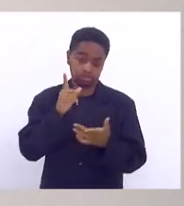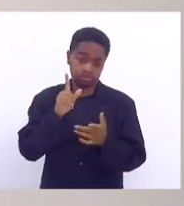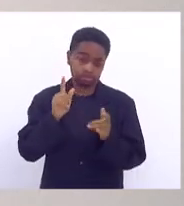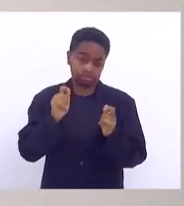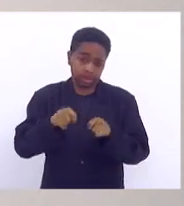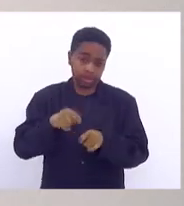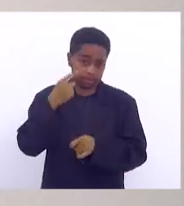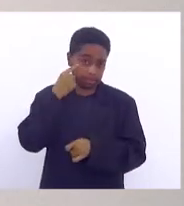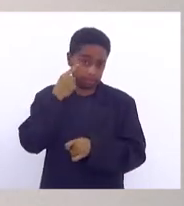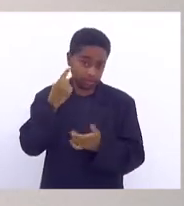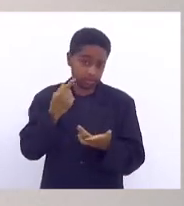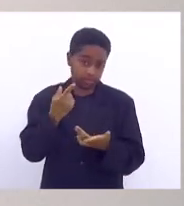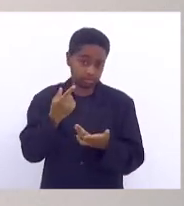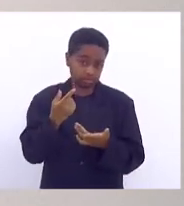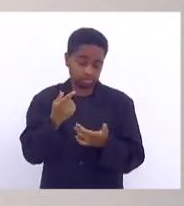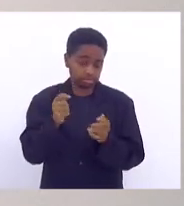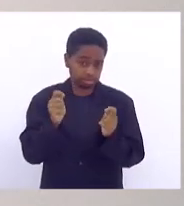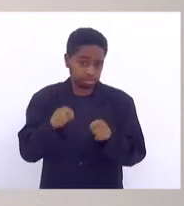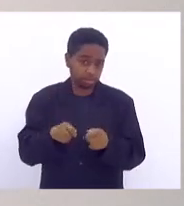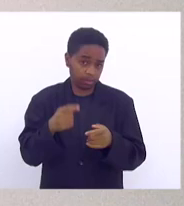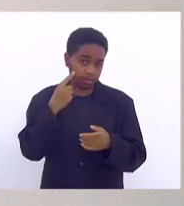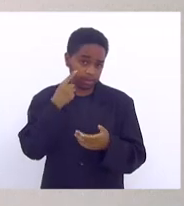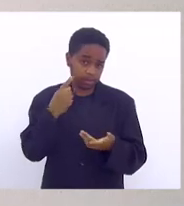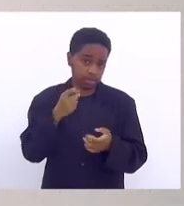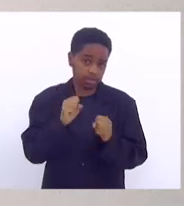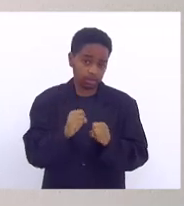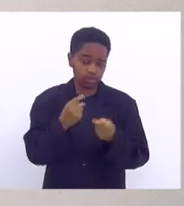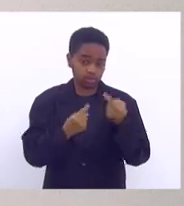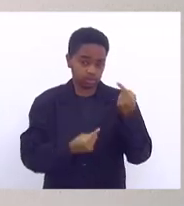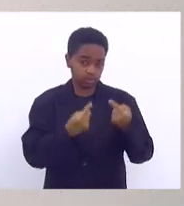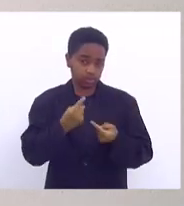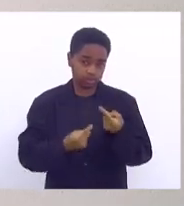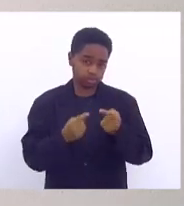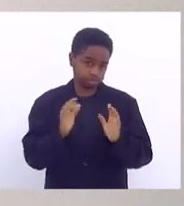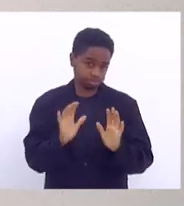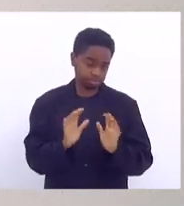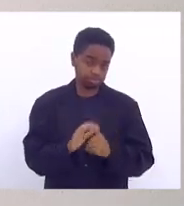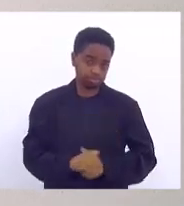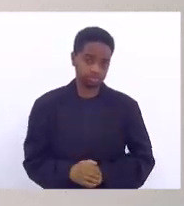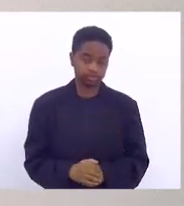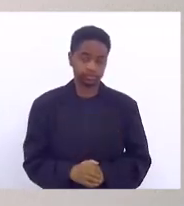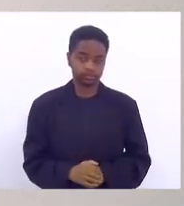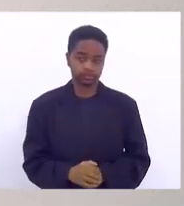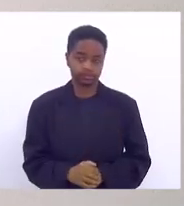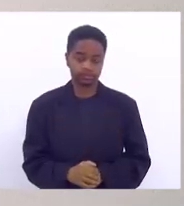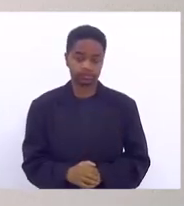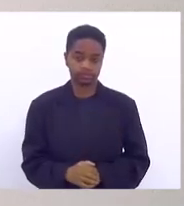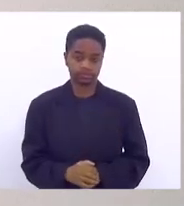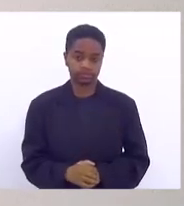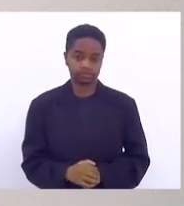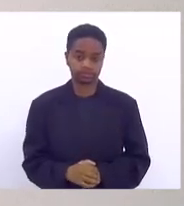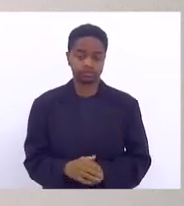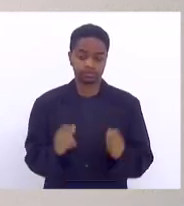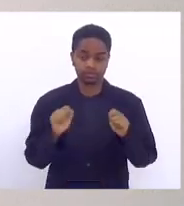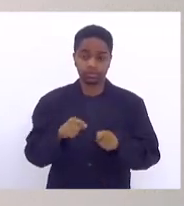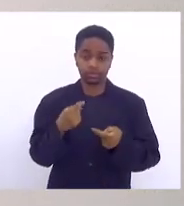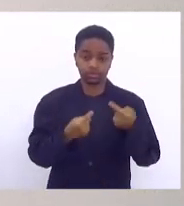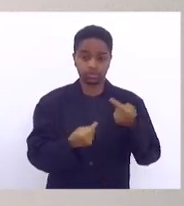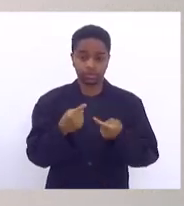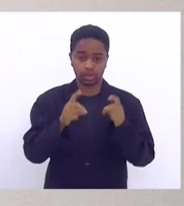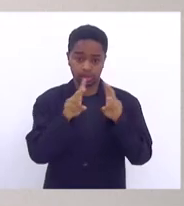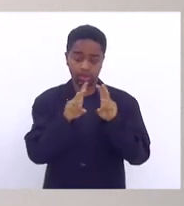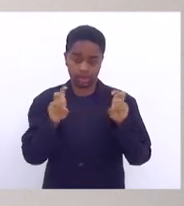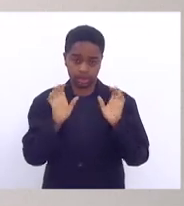possível é possível né é possível discutir-se nesse í nesse tema